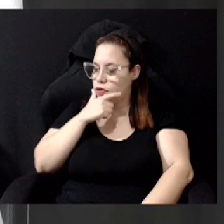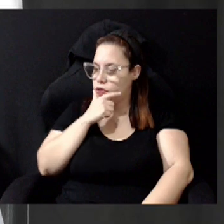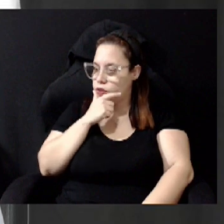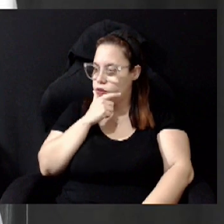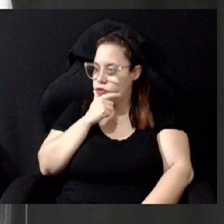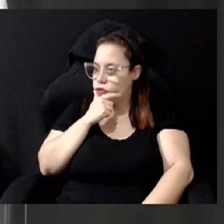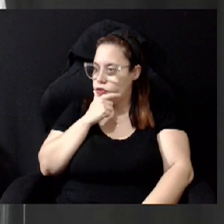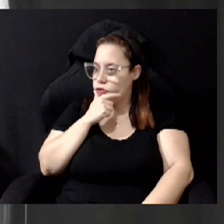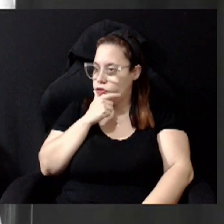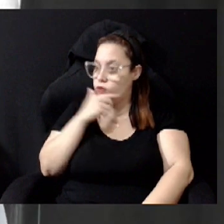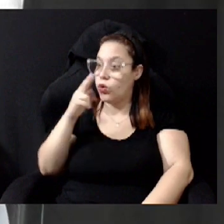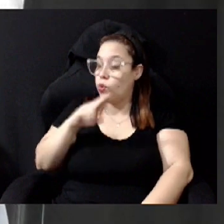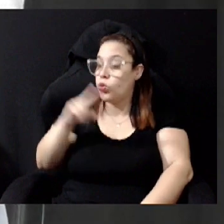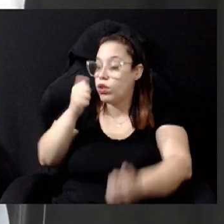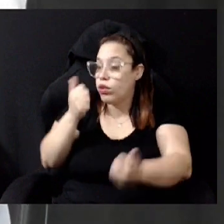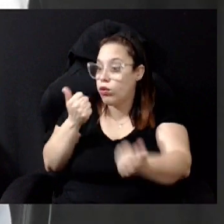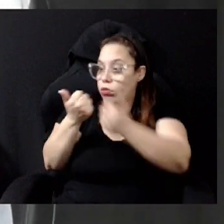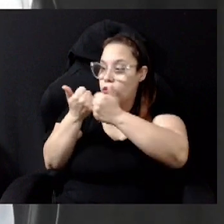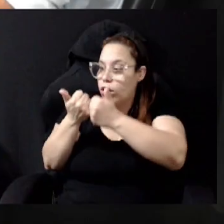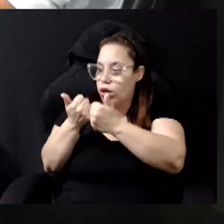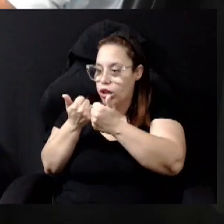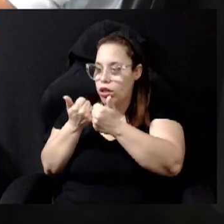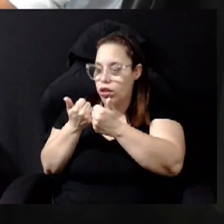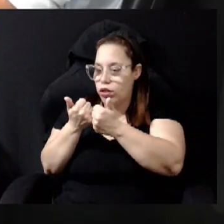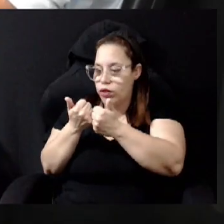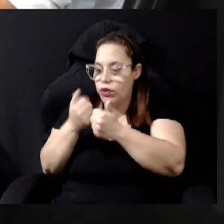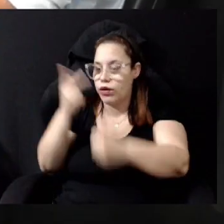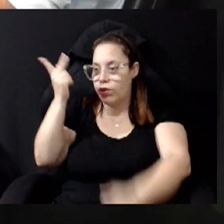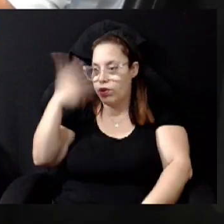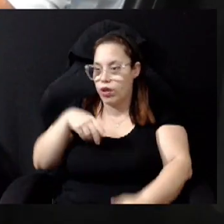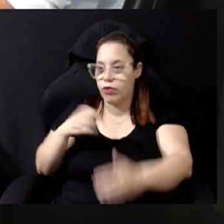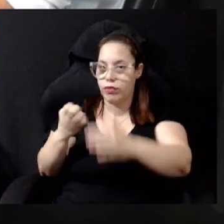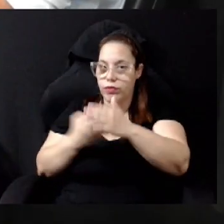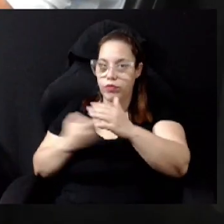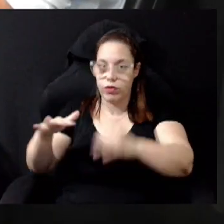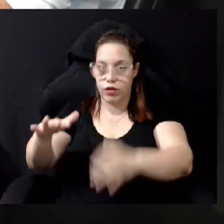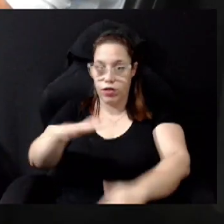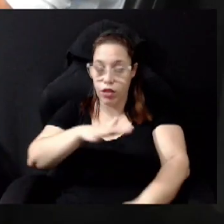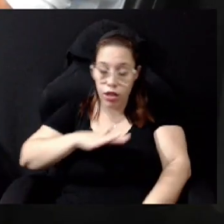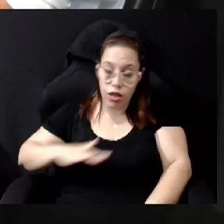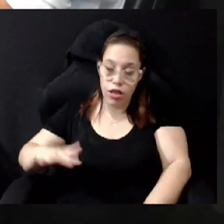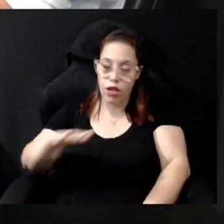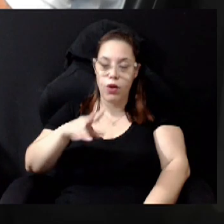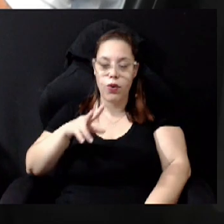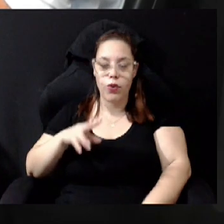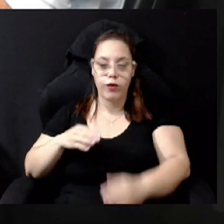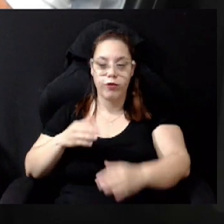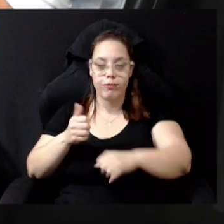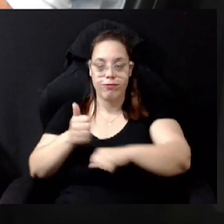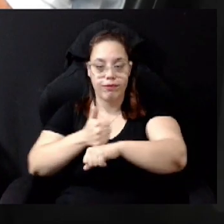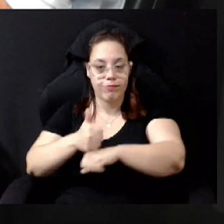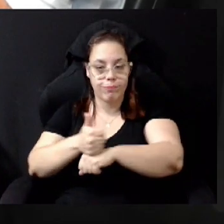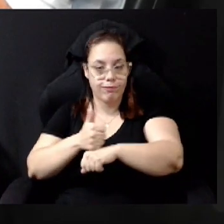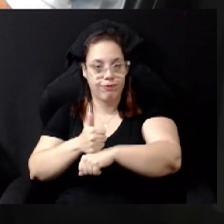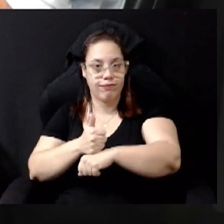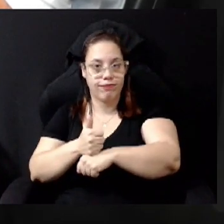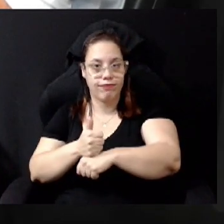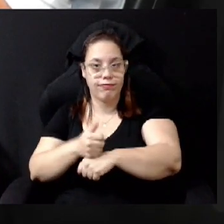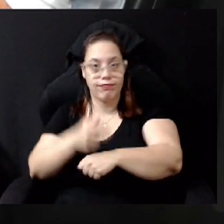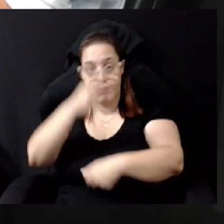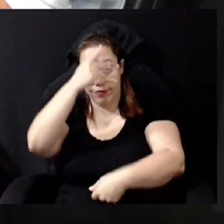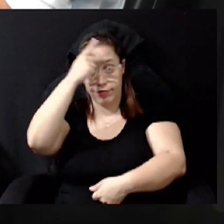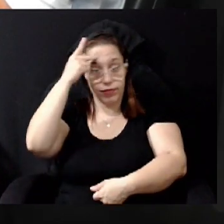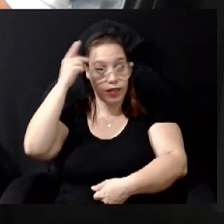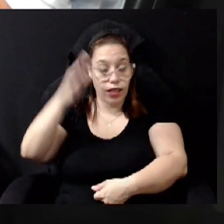parceiro as próprias empresas ali da região para formar e qualificar as pessoas que estão ali.